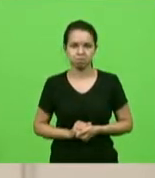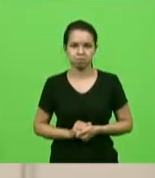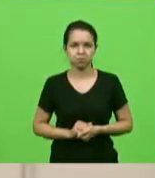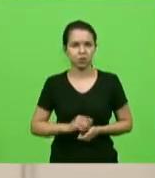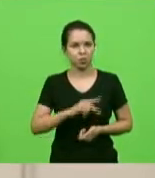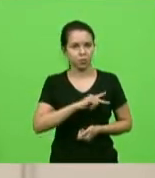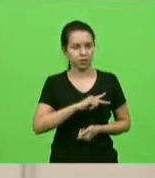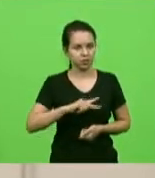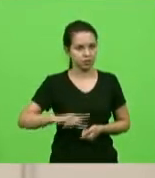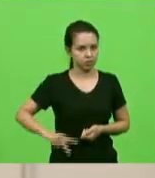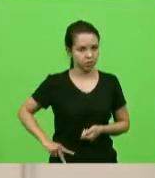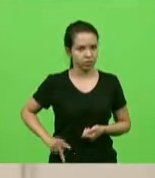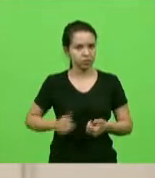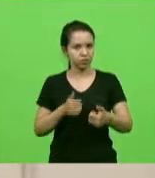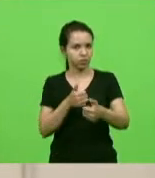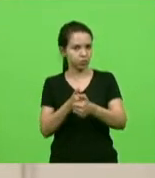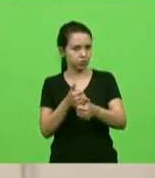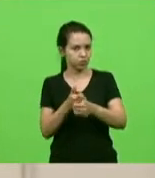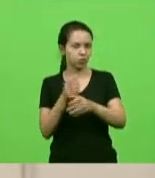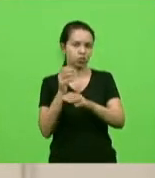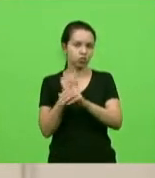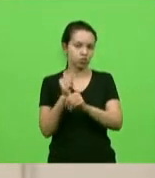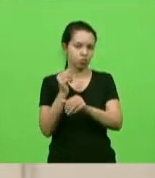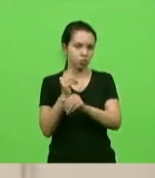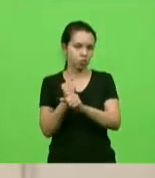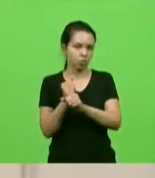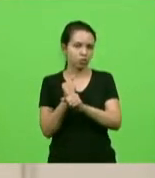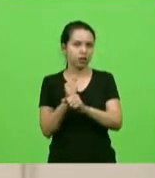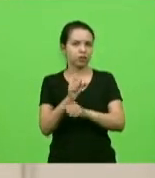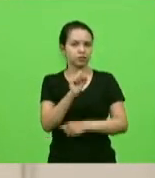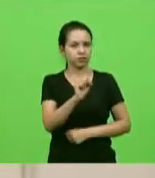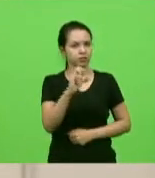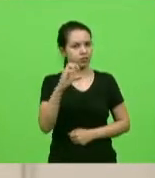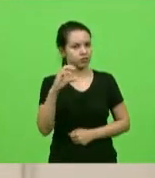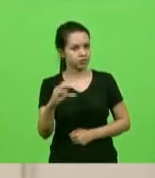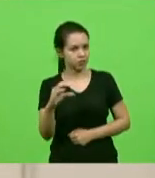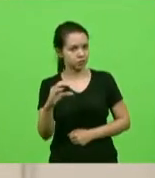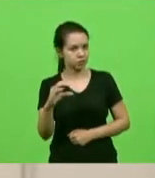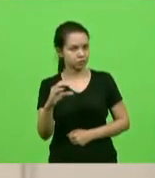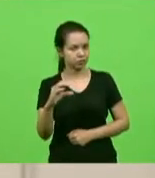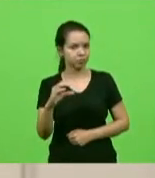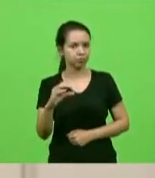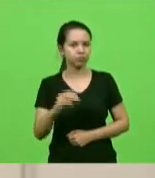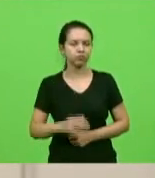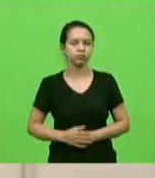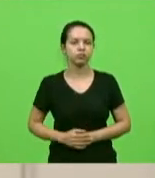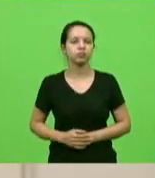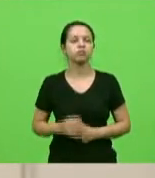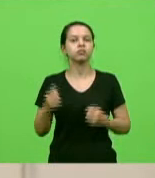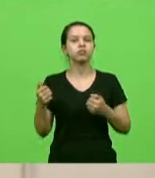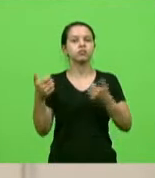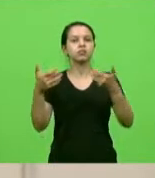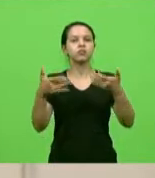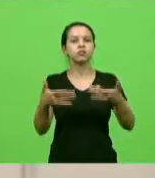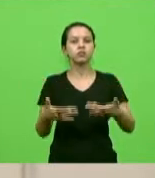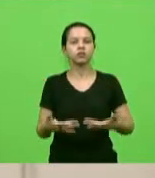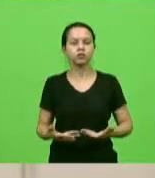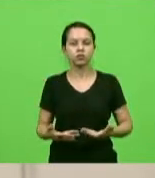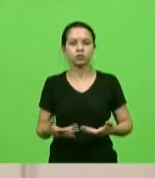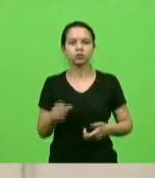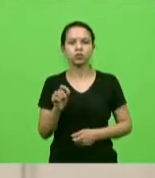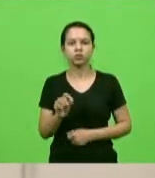o presidente do Tribunal de Contas de Santa Catarina fez menção e